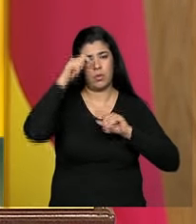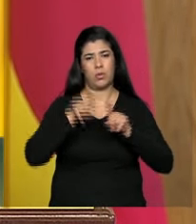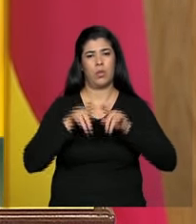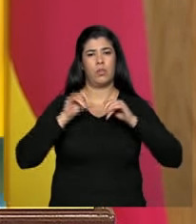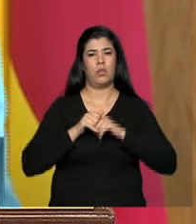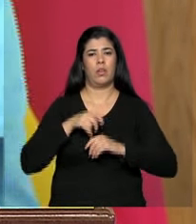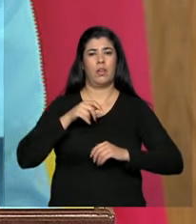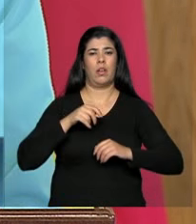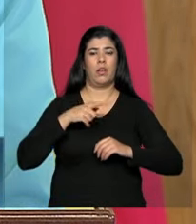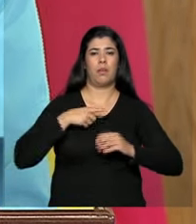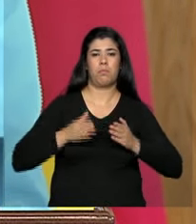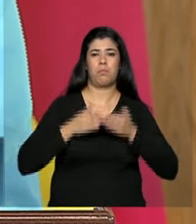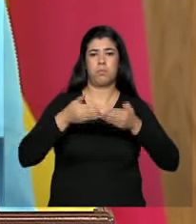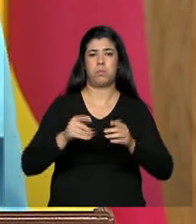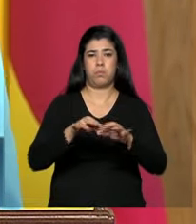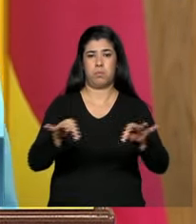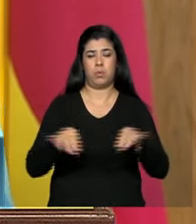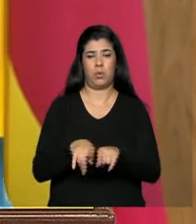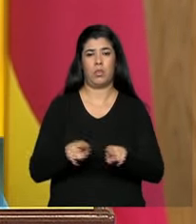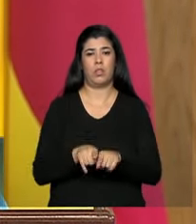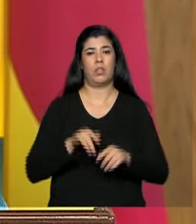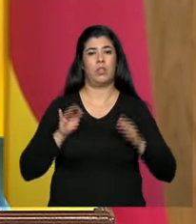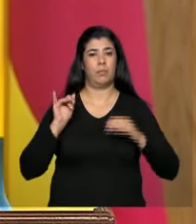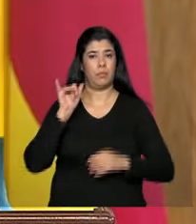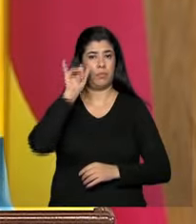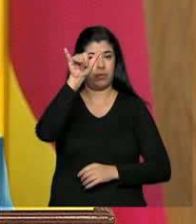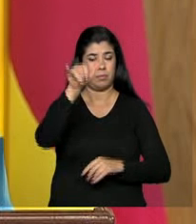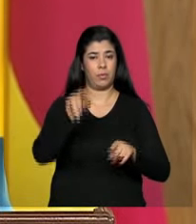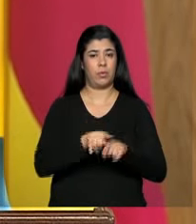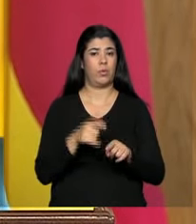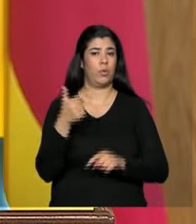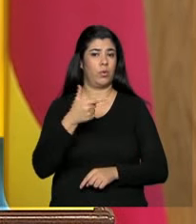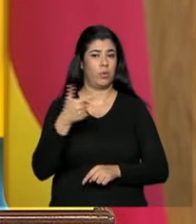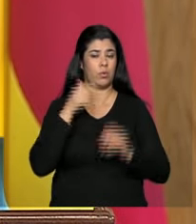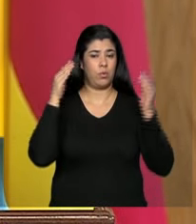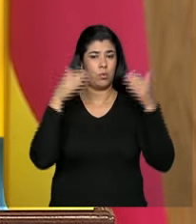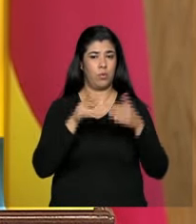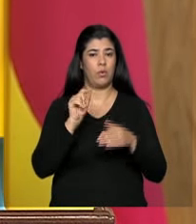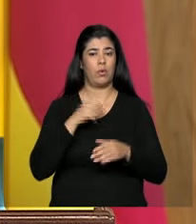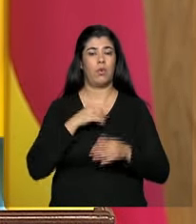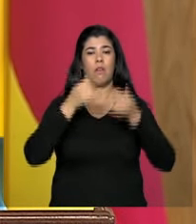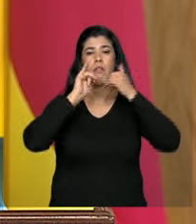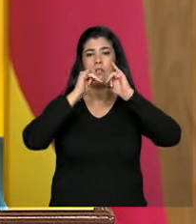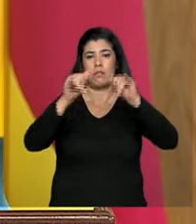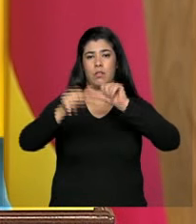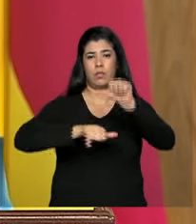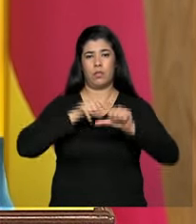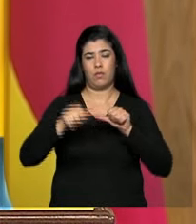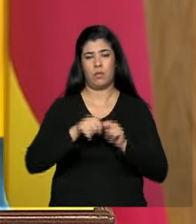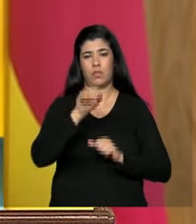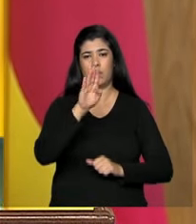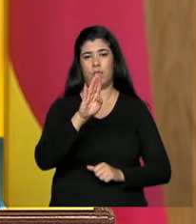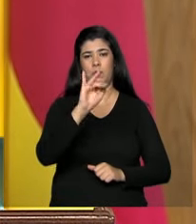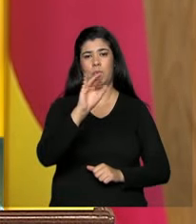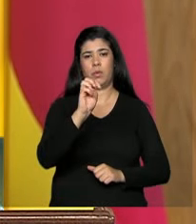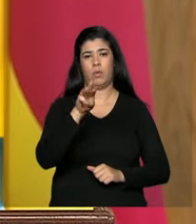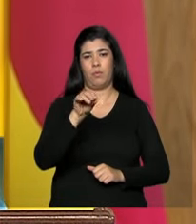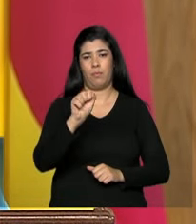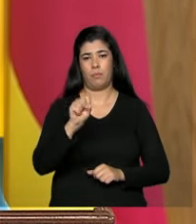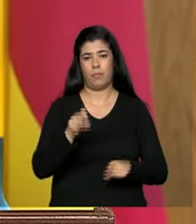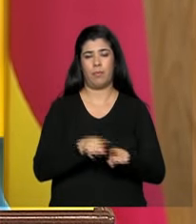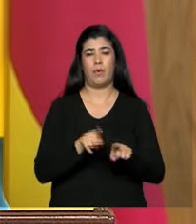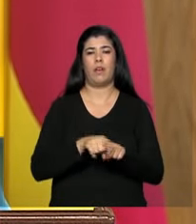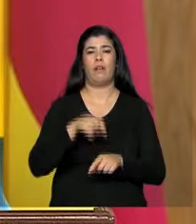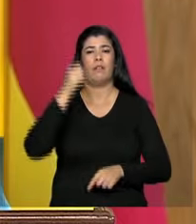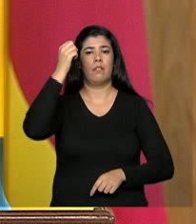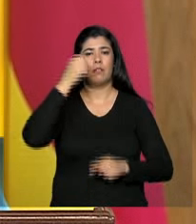de energia, com foco nas energias renováveis, como a biomassa, a eólica, a solar